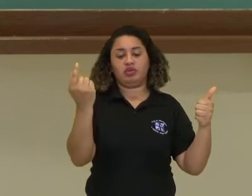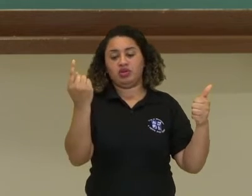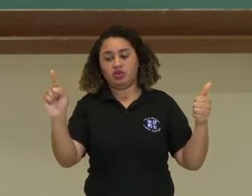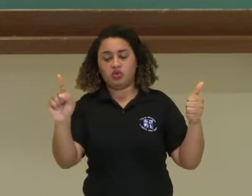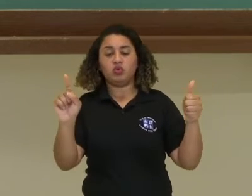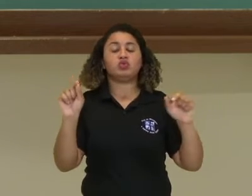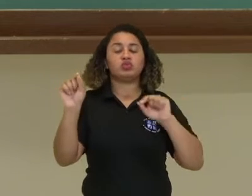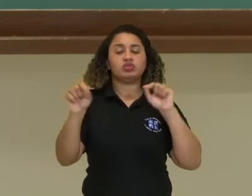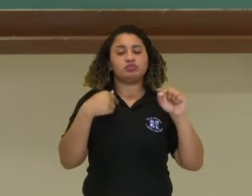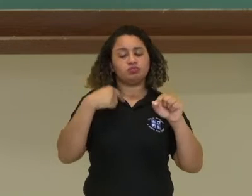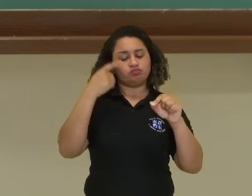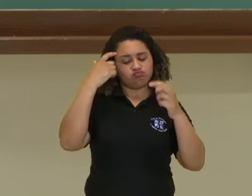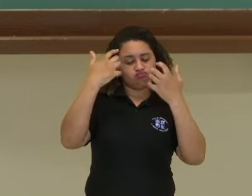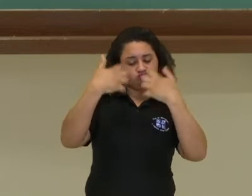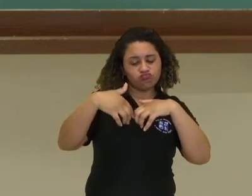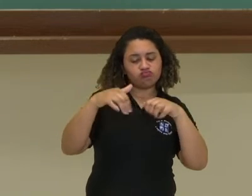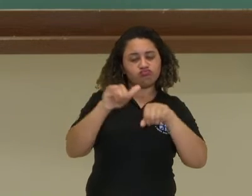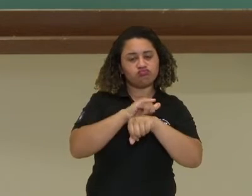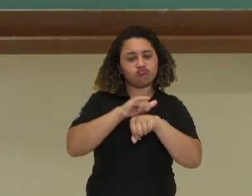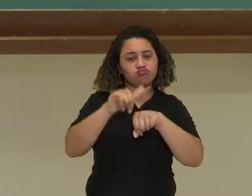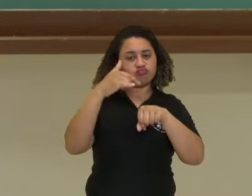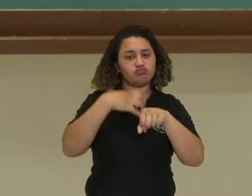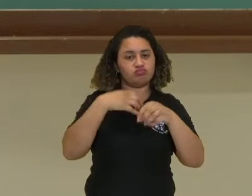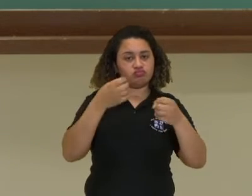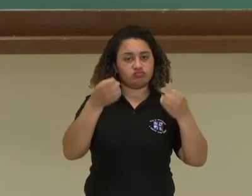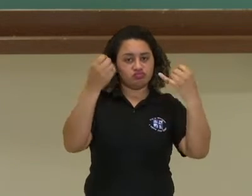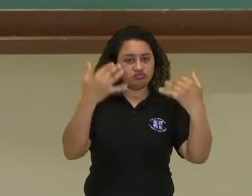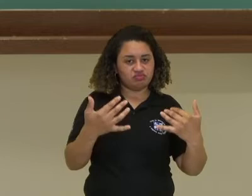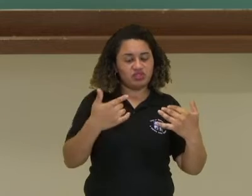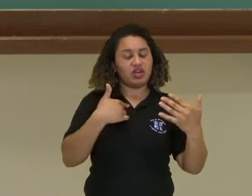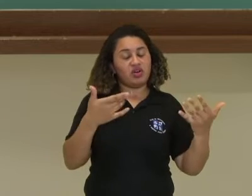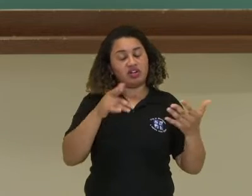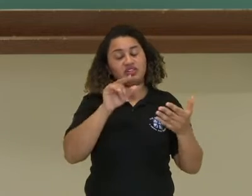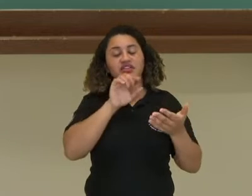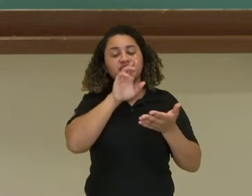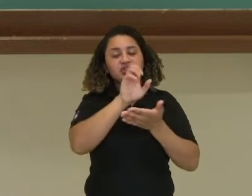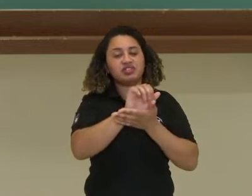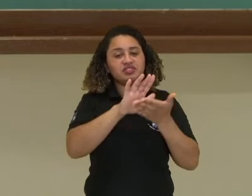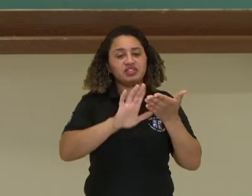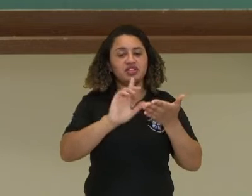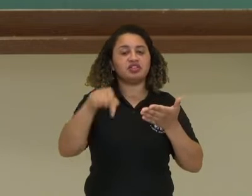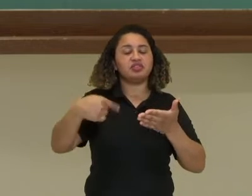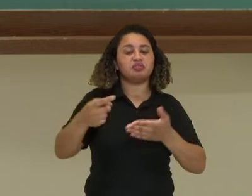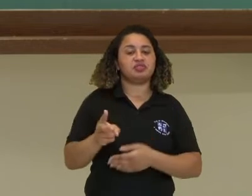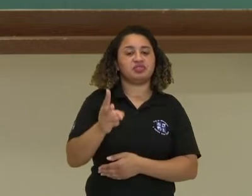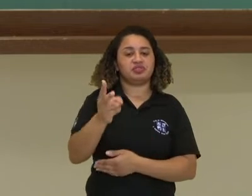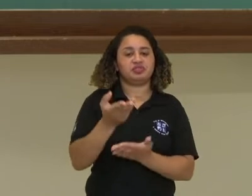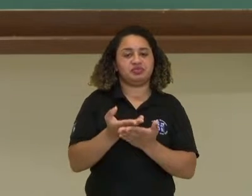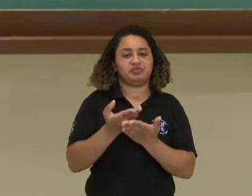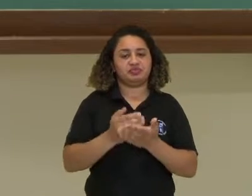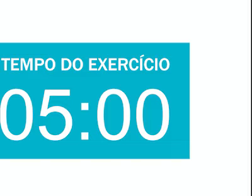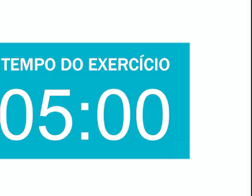último, pensando da maneira que a professora explicou ali, tá bom? Então, faça no caderno, já já a gente volta.